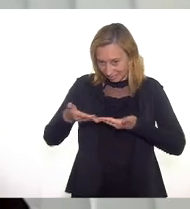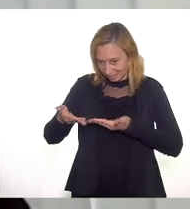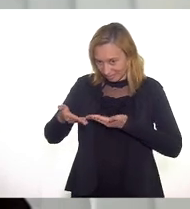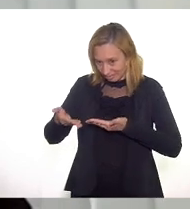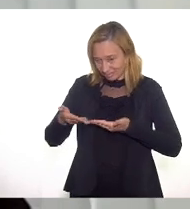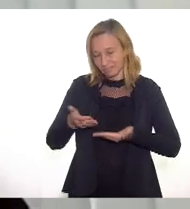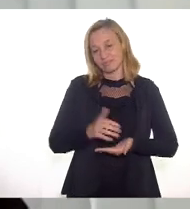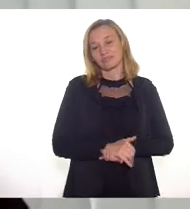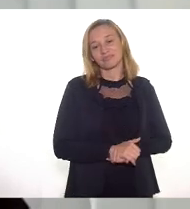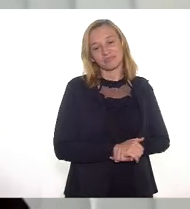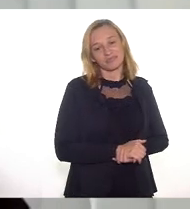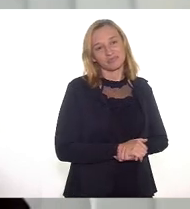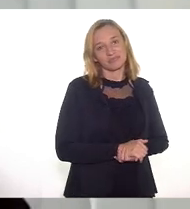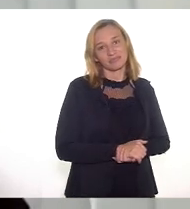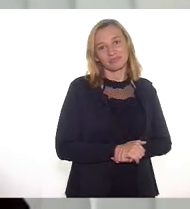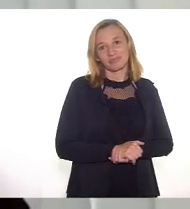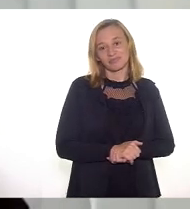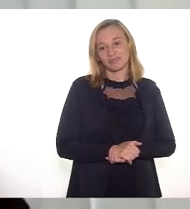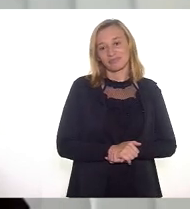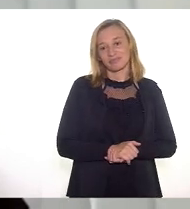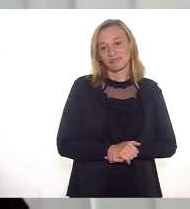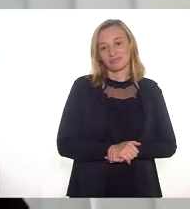expediente final, porque eu estou